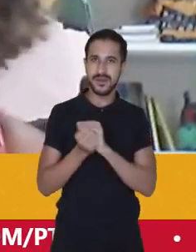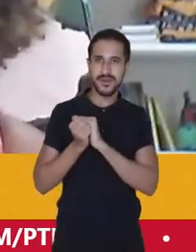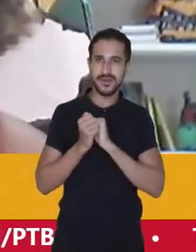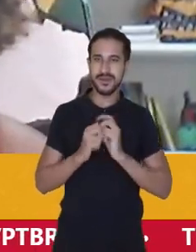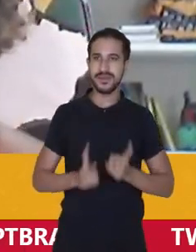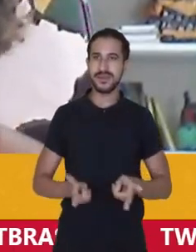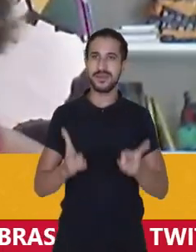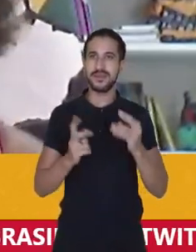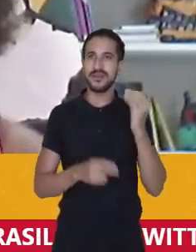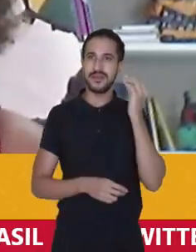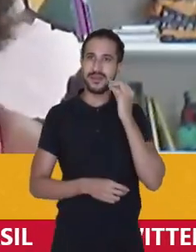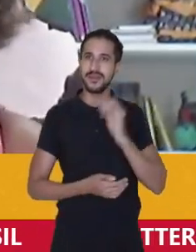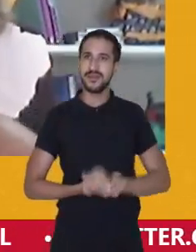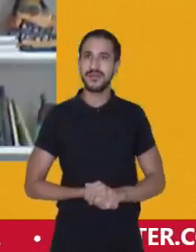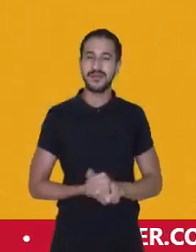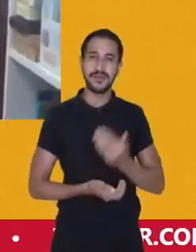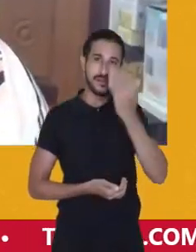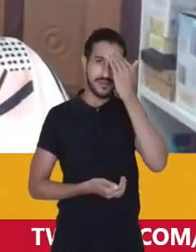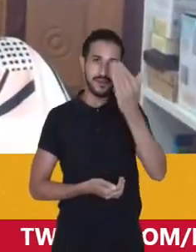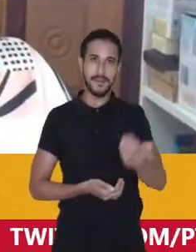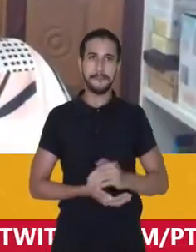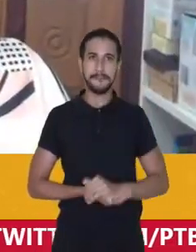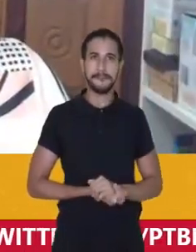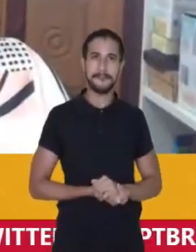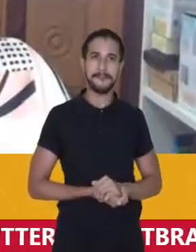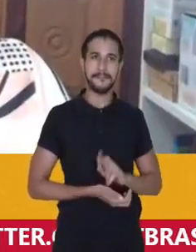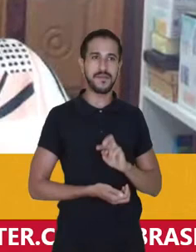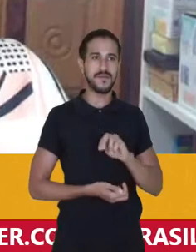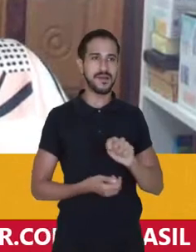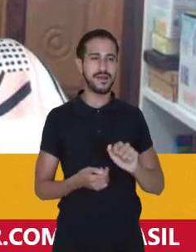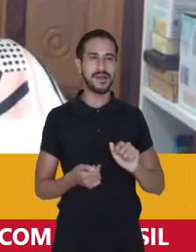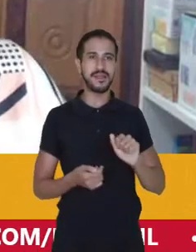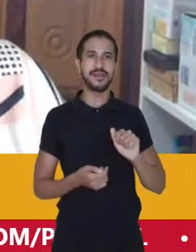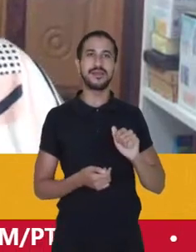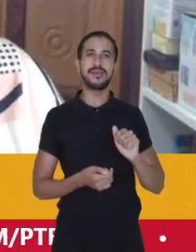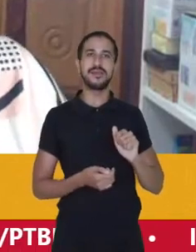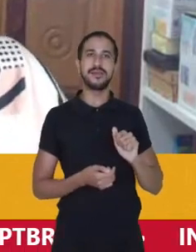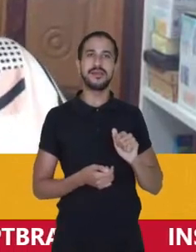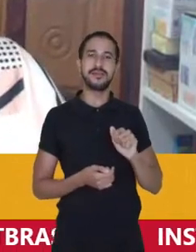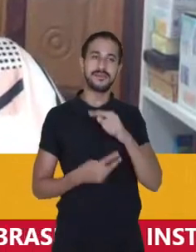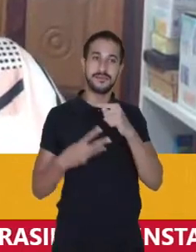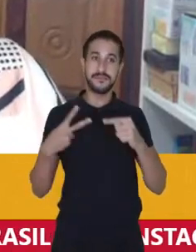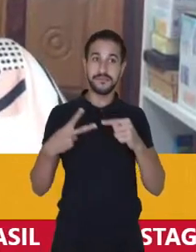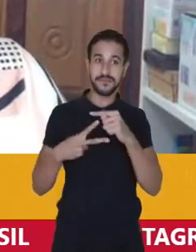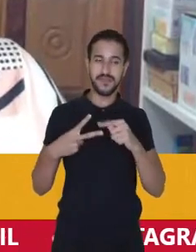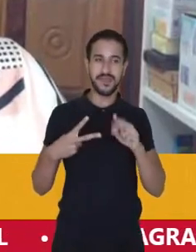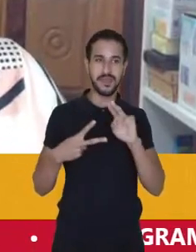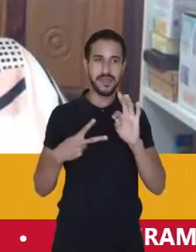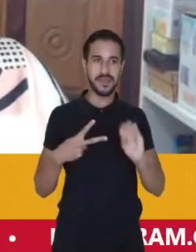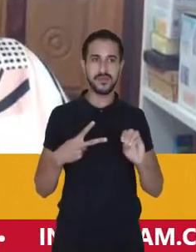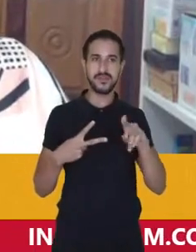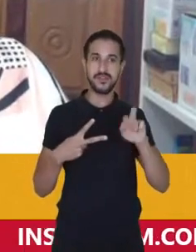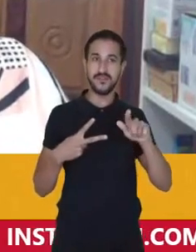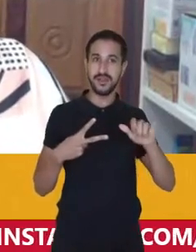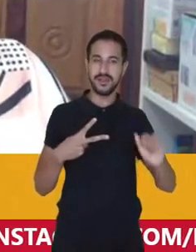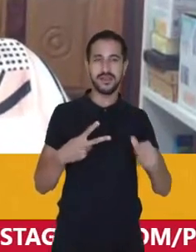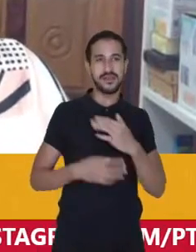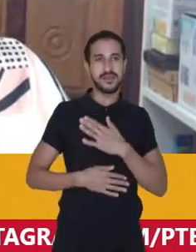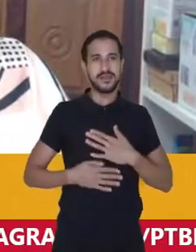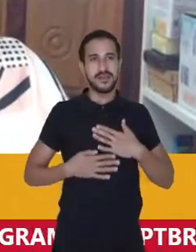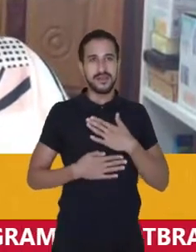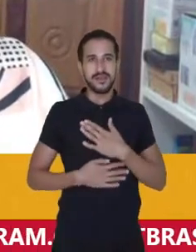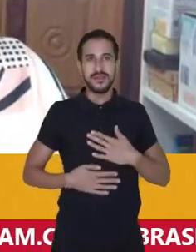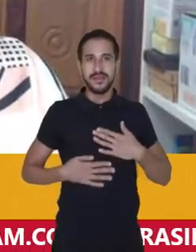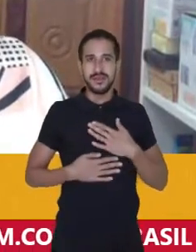sempre. Beijo. Muito obrigada, viu, Givânia? Obrigada mais uma vez a vocês dois, Renato e Givânia. Um